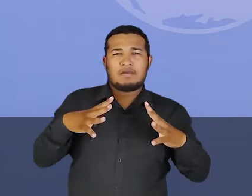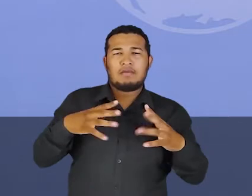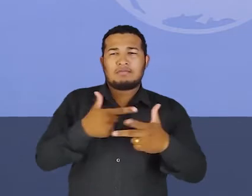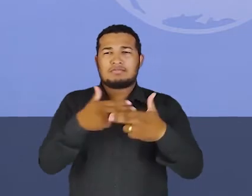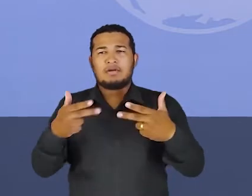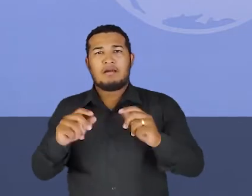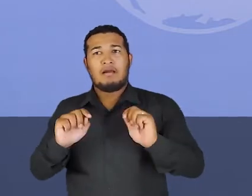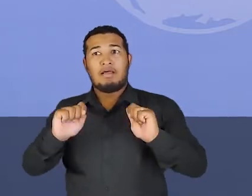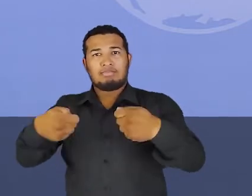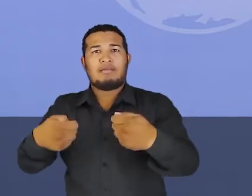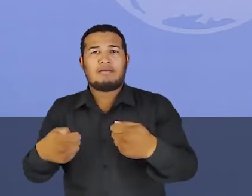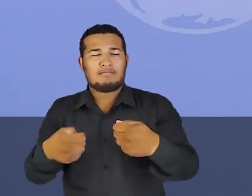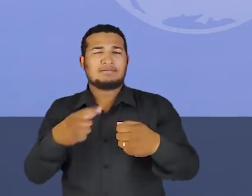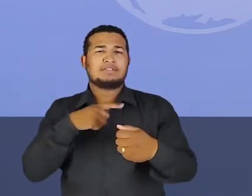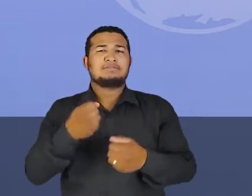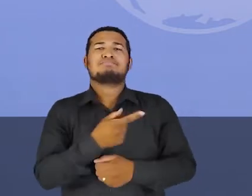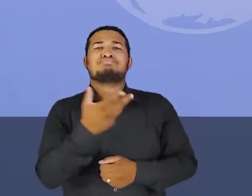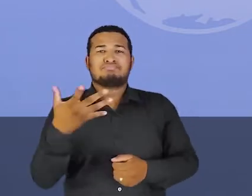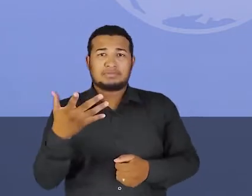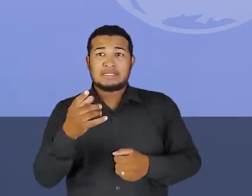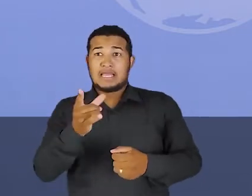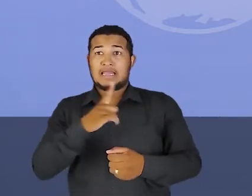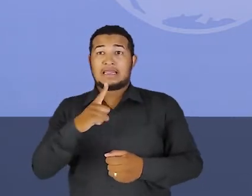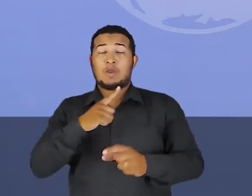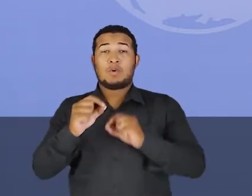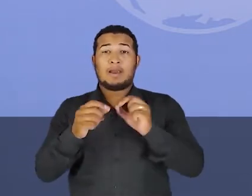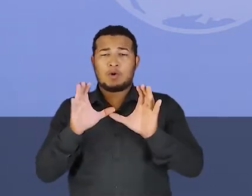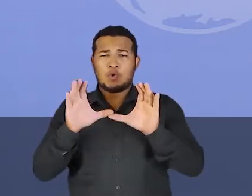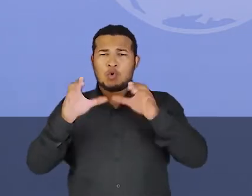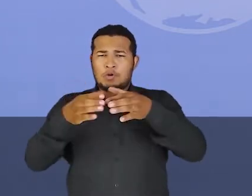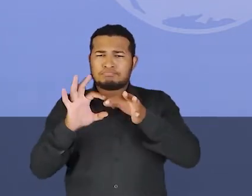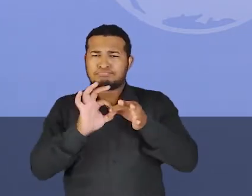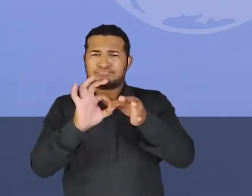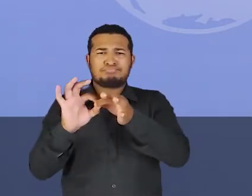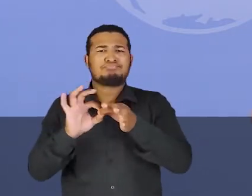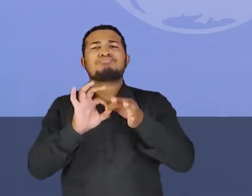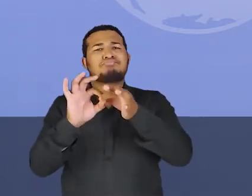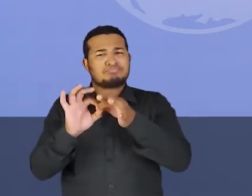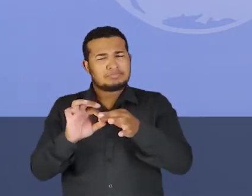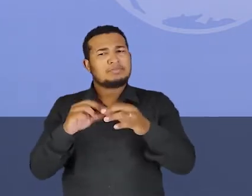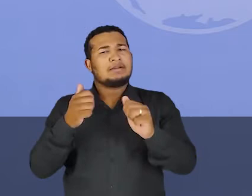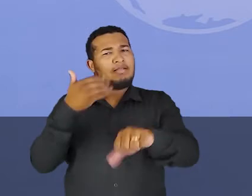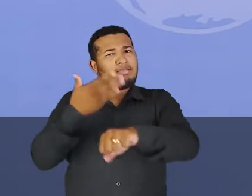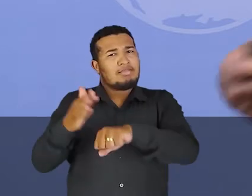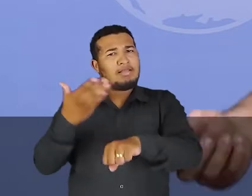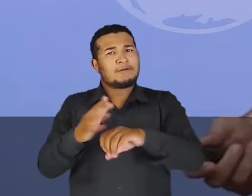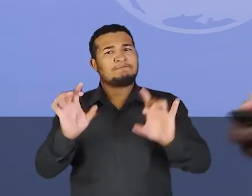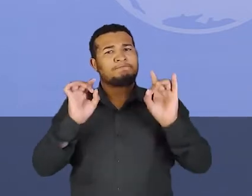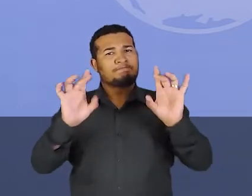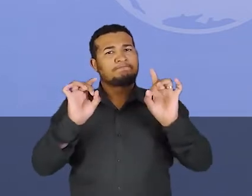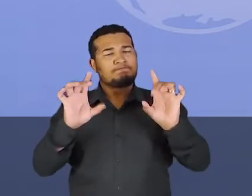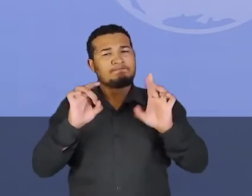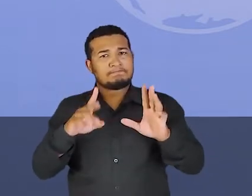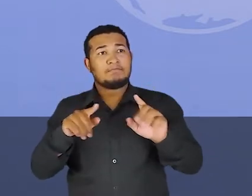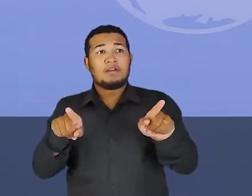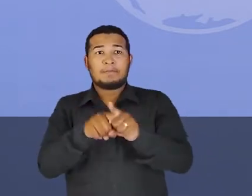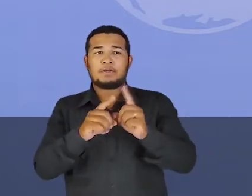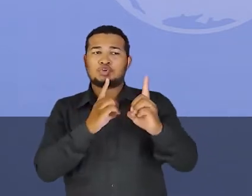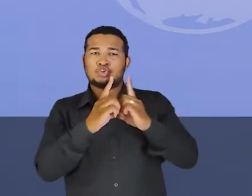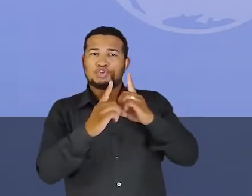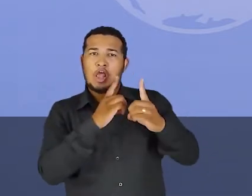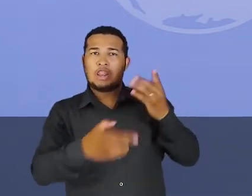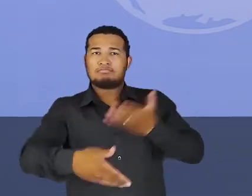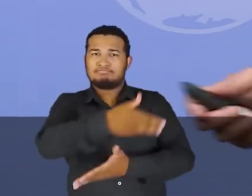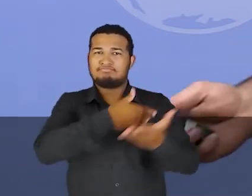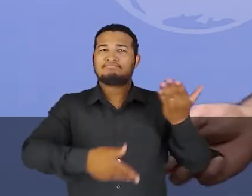que ter uma coletividade bem alinhada, um treinamento específico, diálogo entre os atletas para que eles